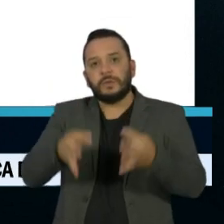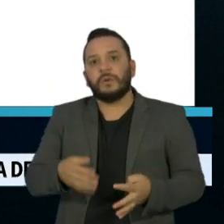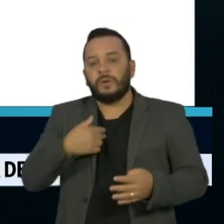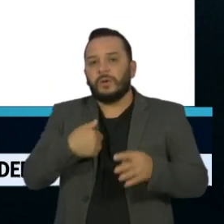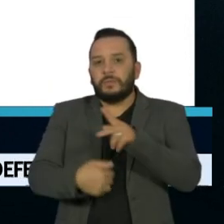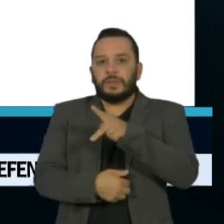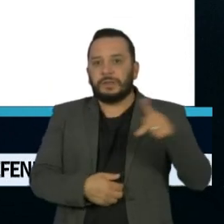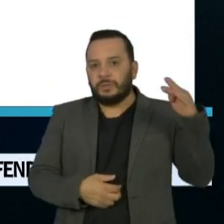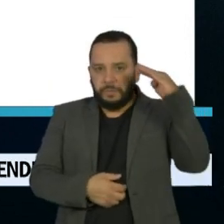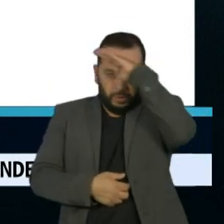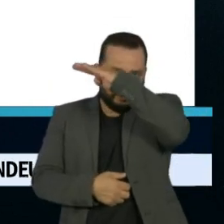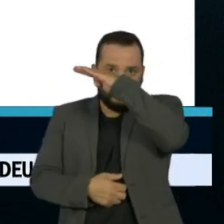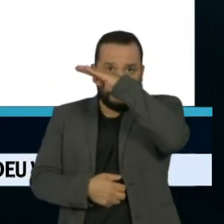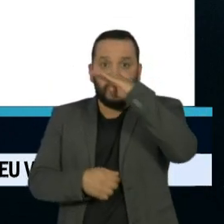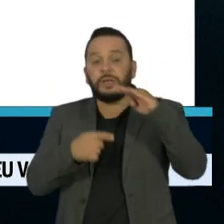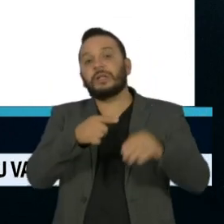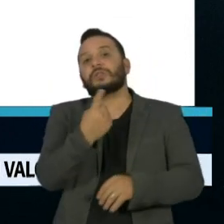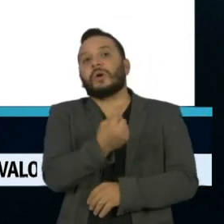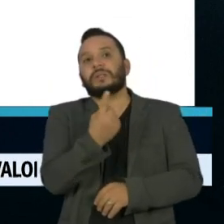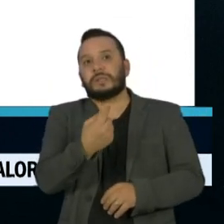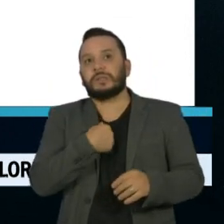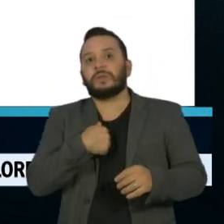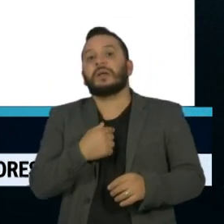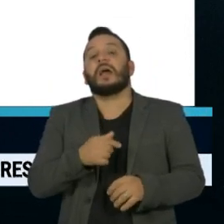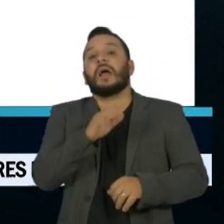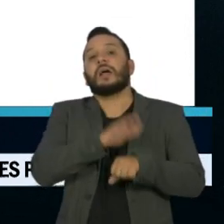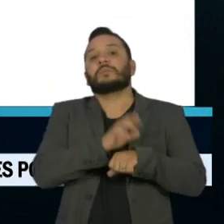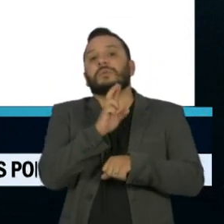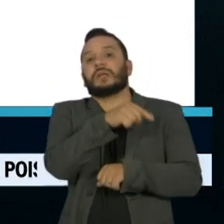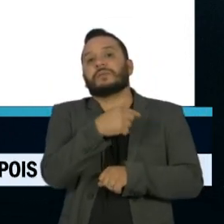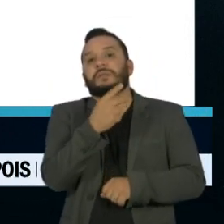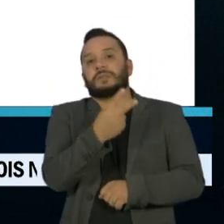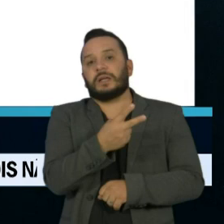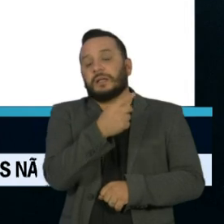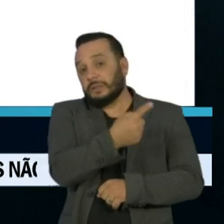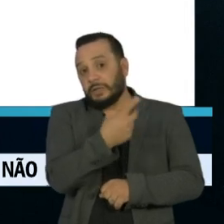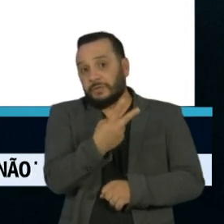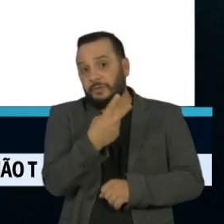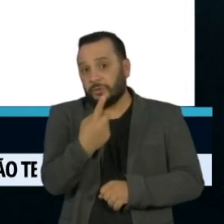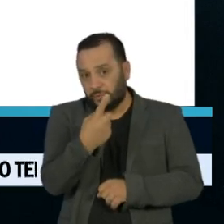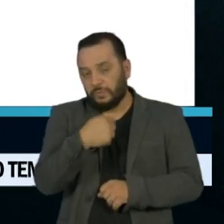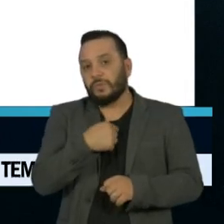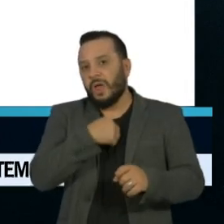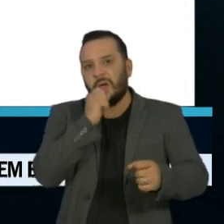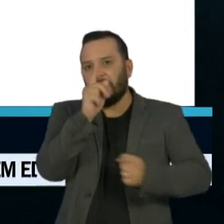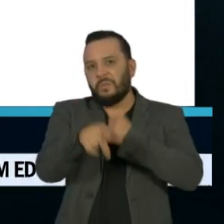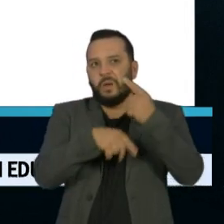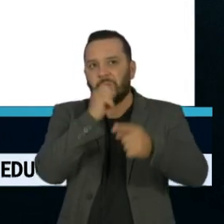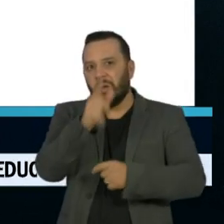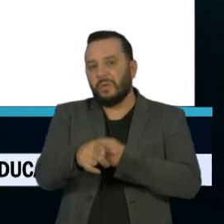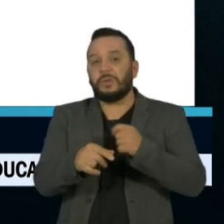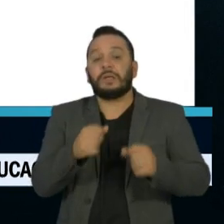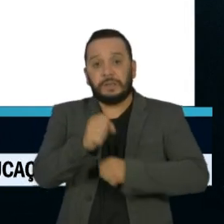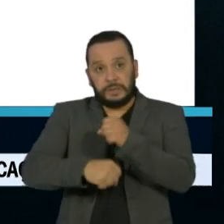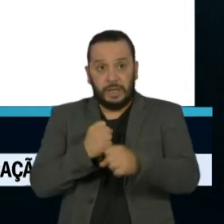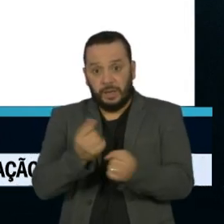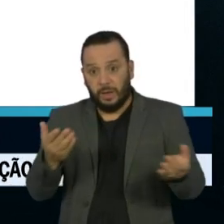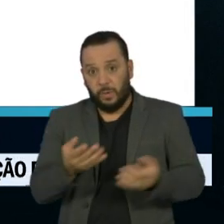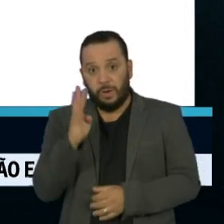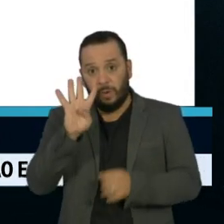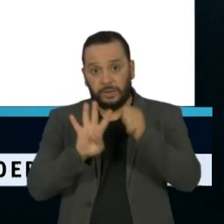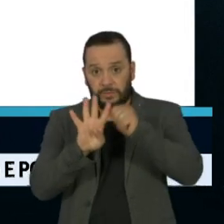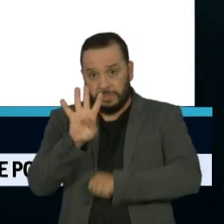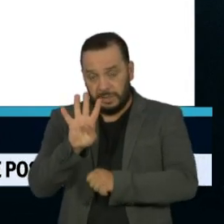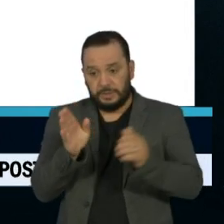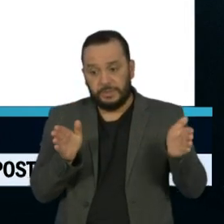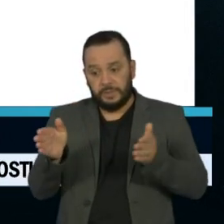presidente Jair Bolsonaro, sozinho, foi responsável por 121 casos. Este ano, em apenas 4 meses,